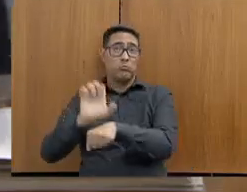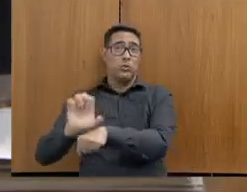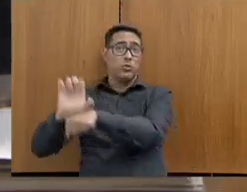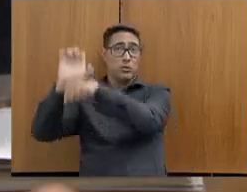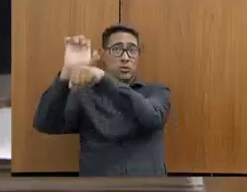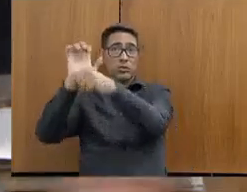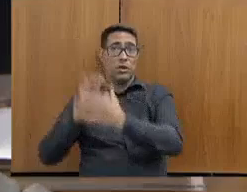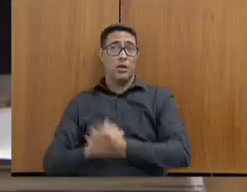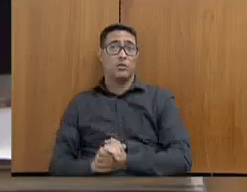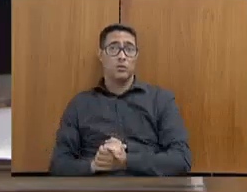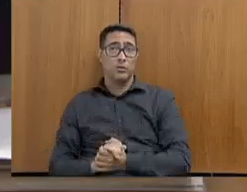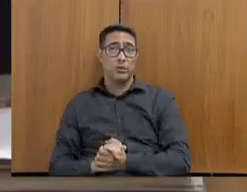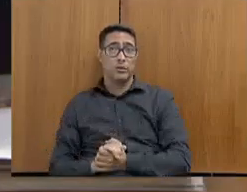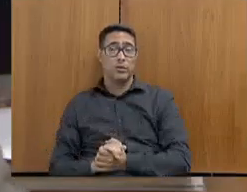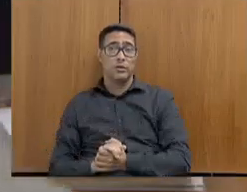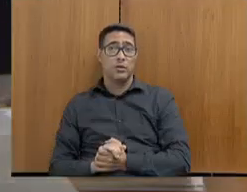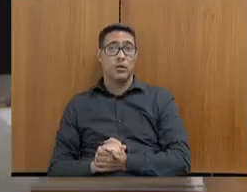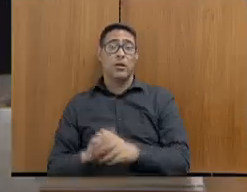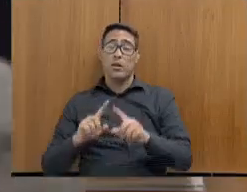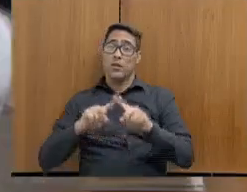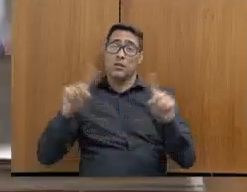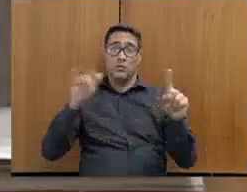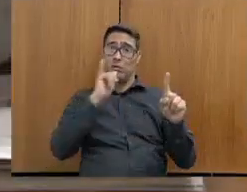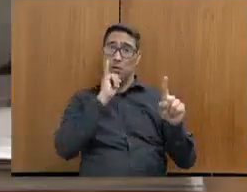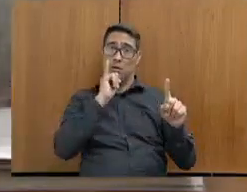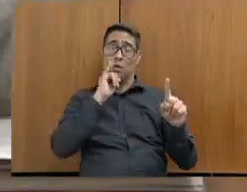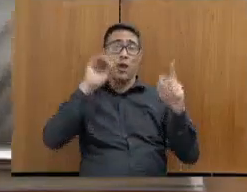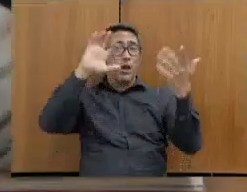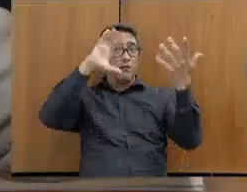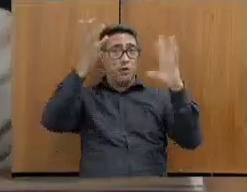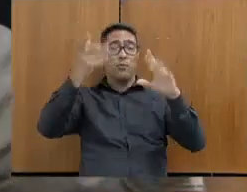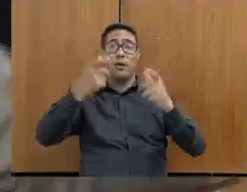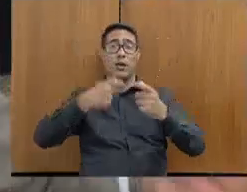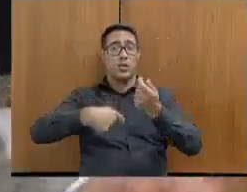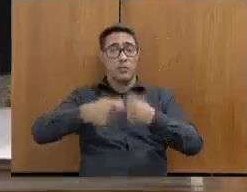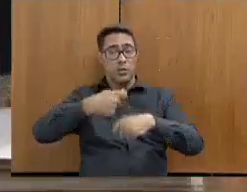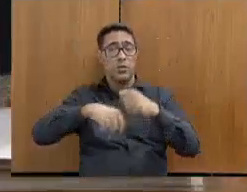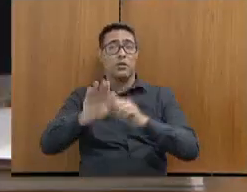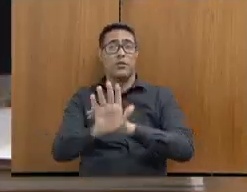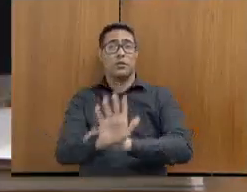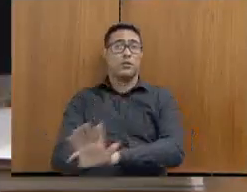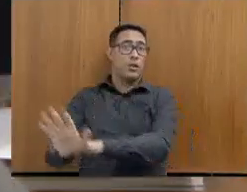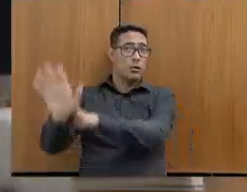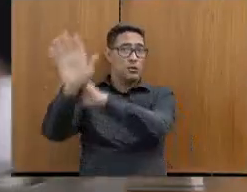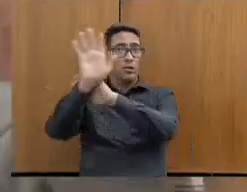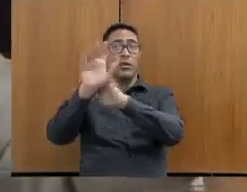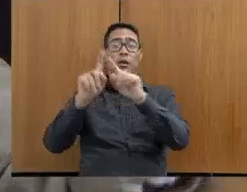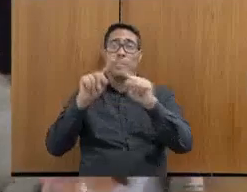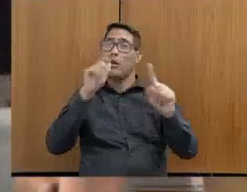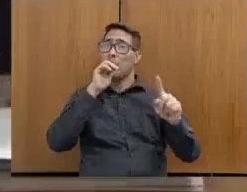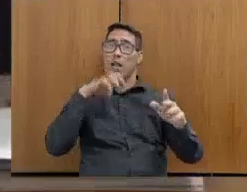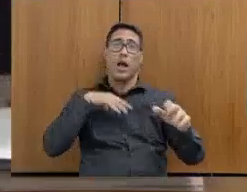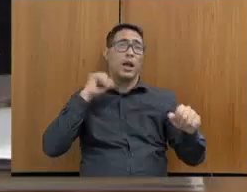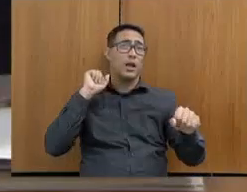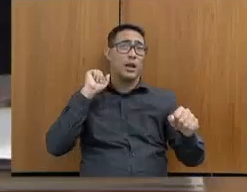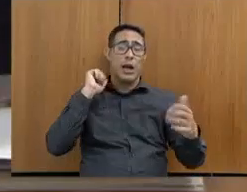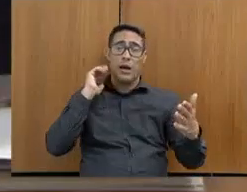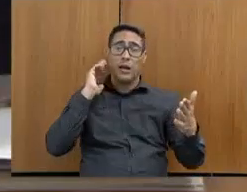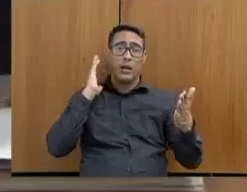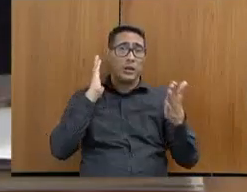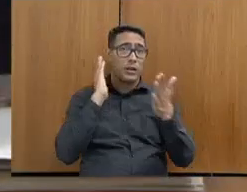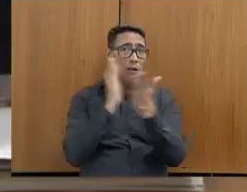o ideal que não acontecesse que a reforma administrativa Nacional ela acabasse com essa guerra fiscal